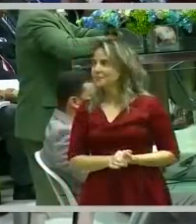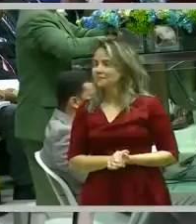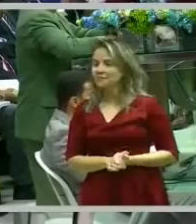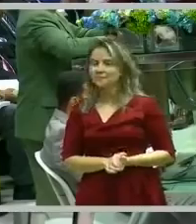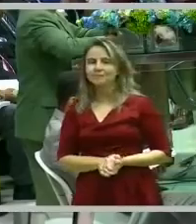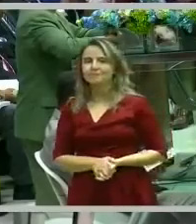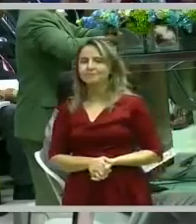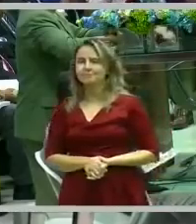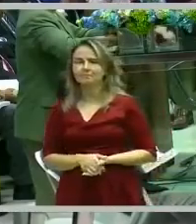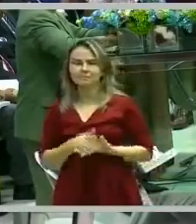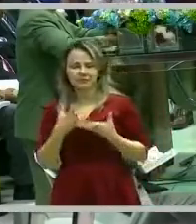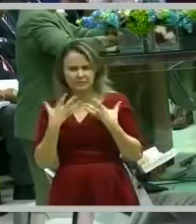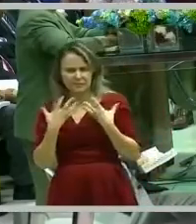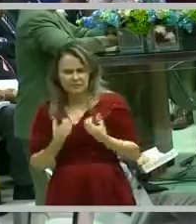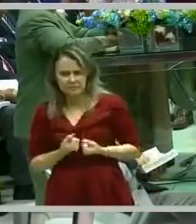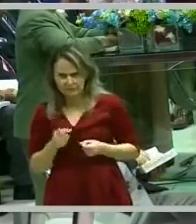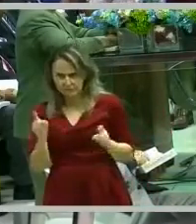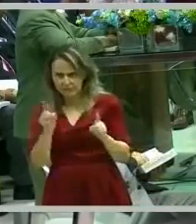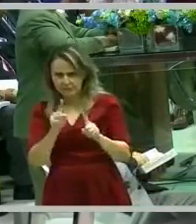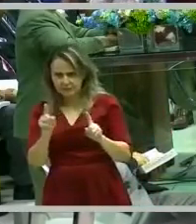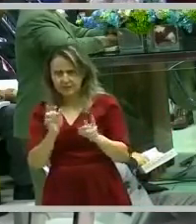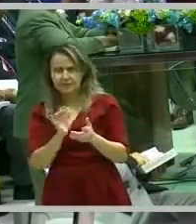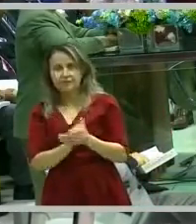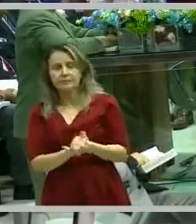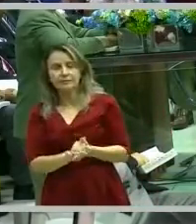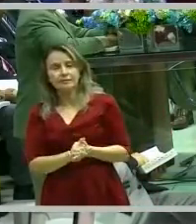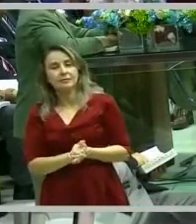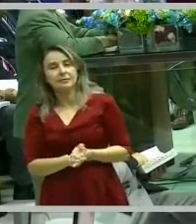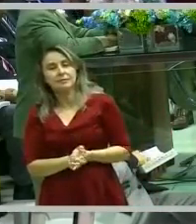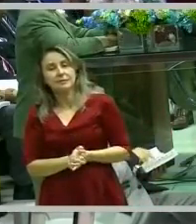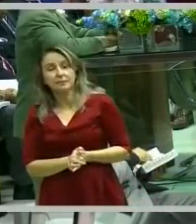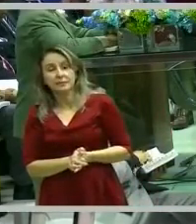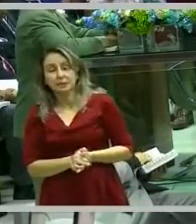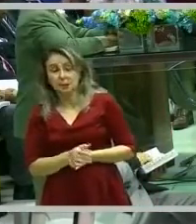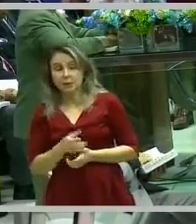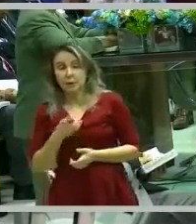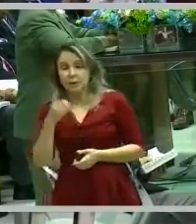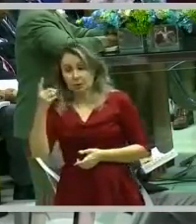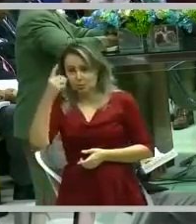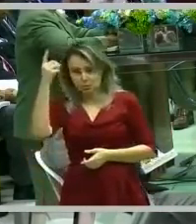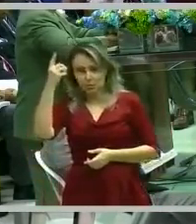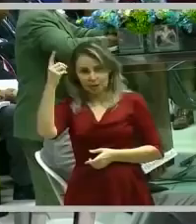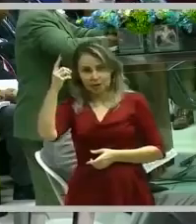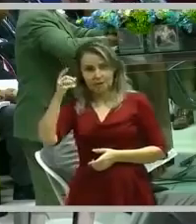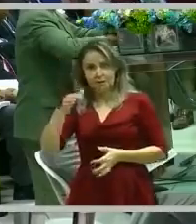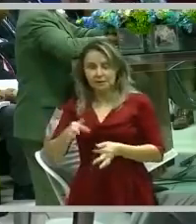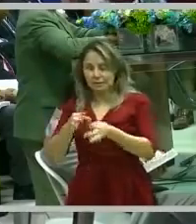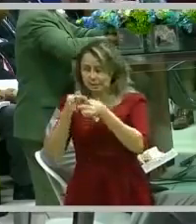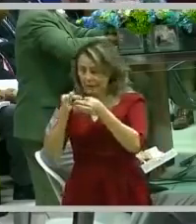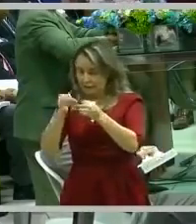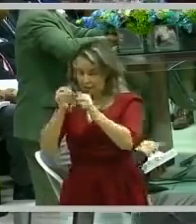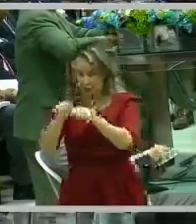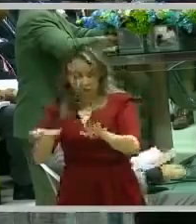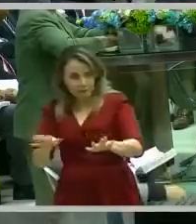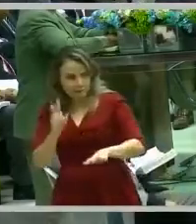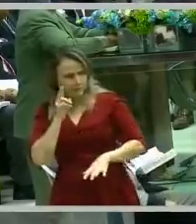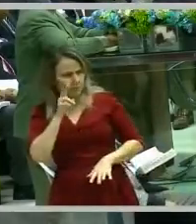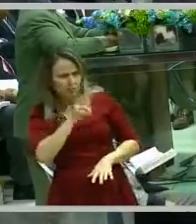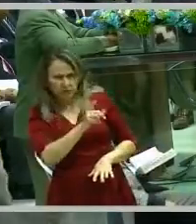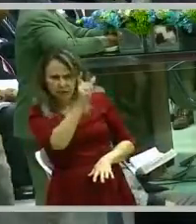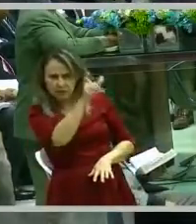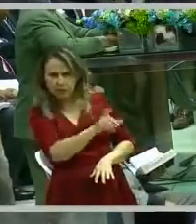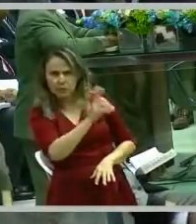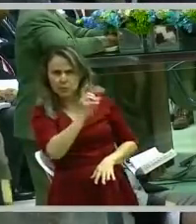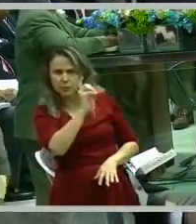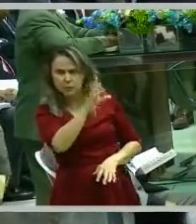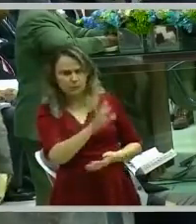Não vai lhe desanimar. Olhando o filisteu e vendo Davi, o desprezou. Irmão, todo mundo